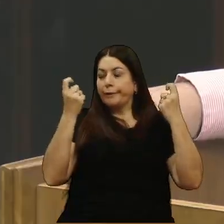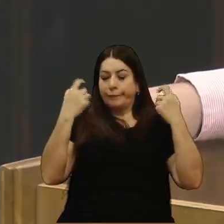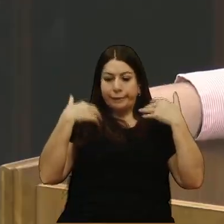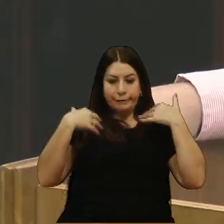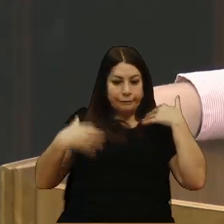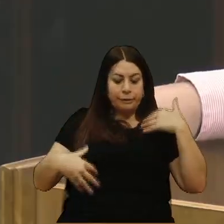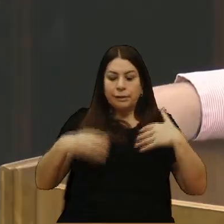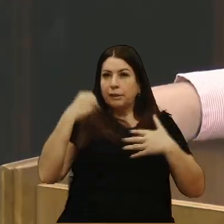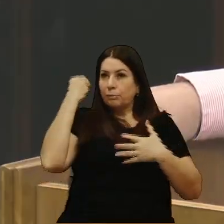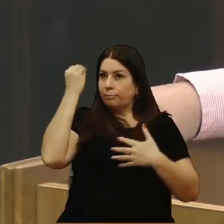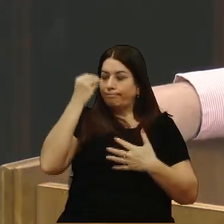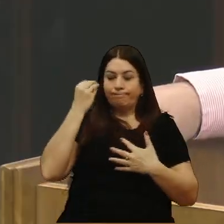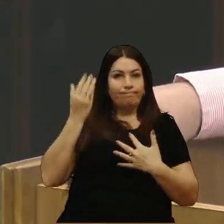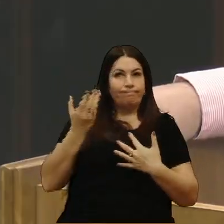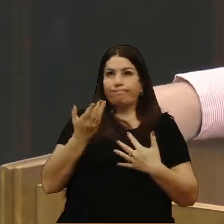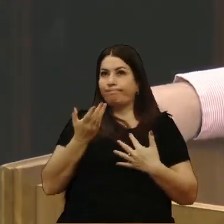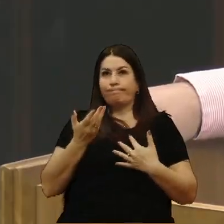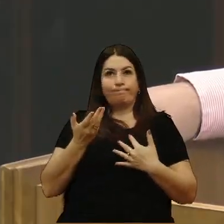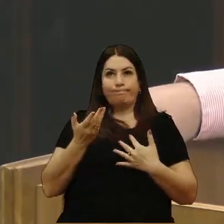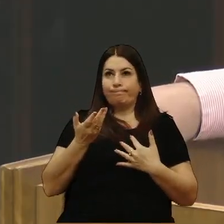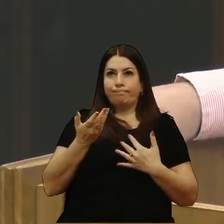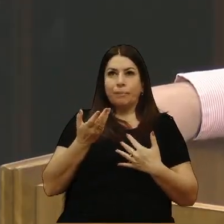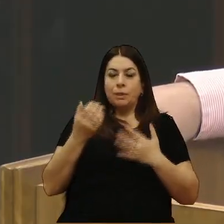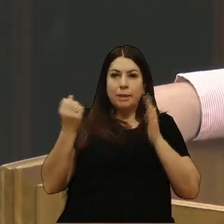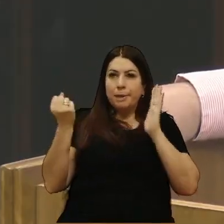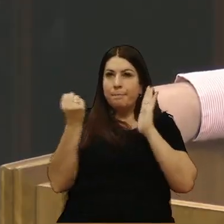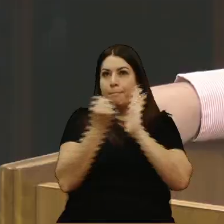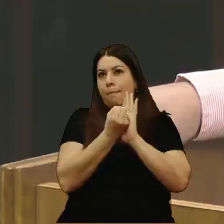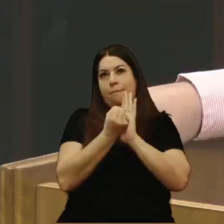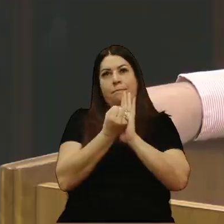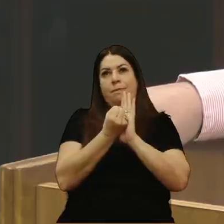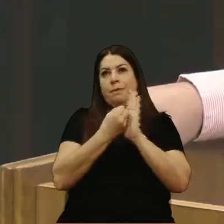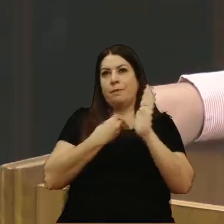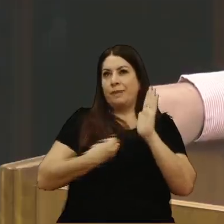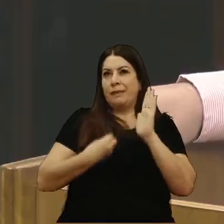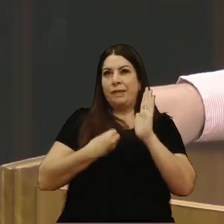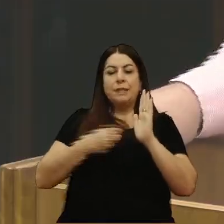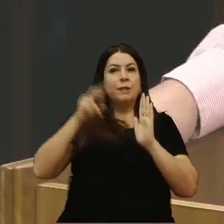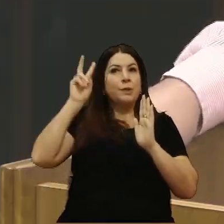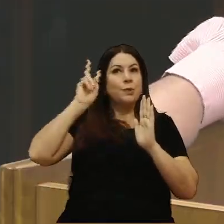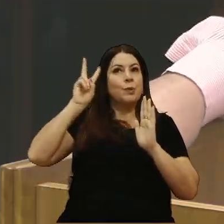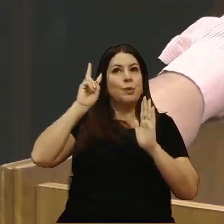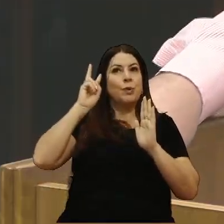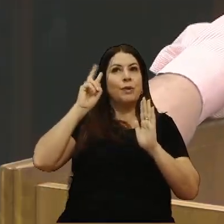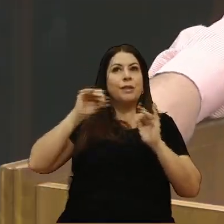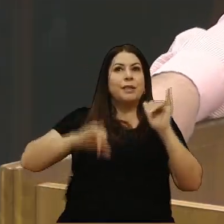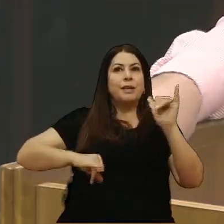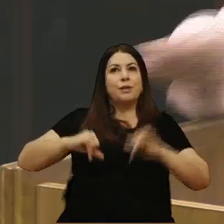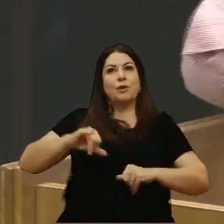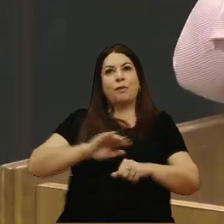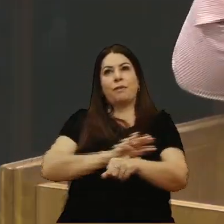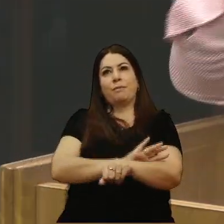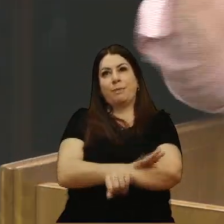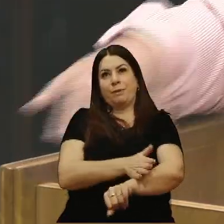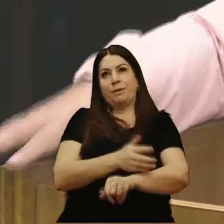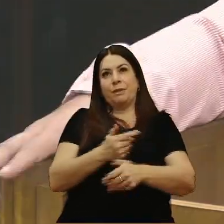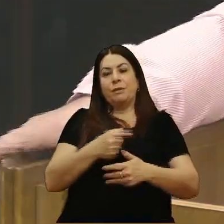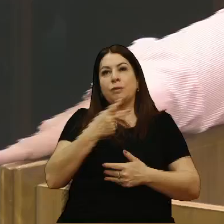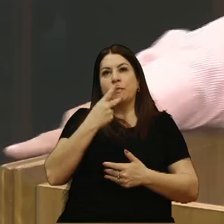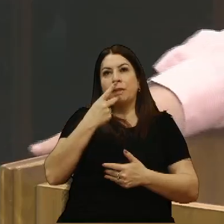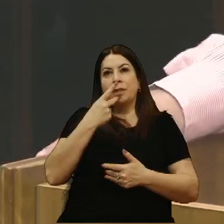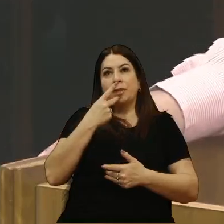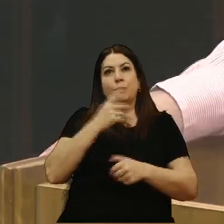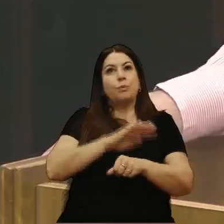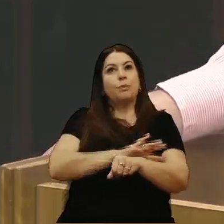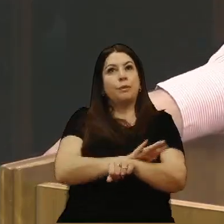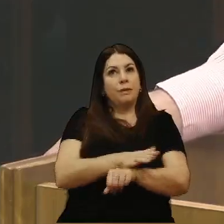e psicológica que marca a vida e a história de quem sofre discriminação e preconceito. Aqui eu estou falando do